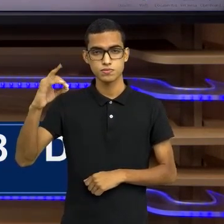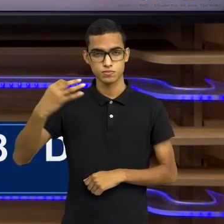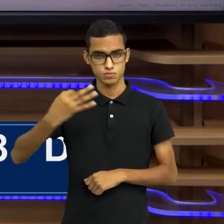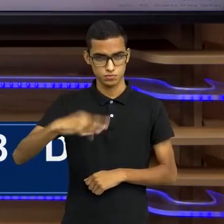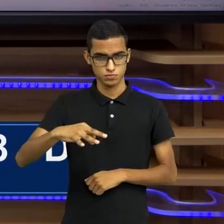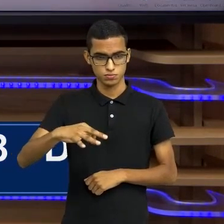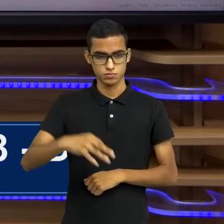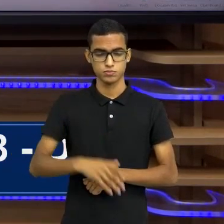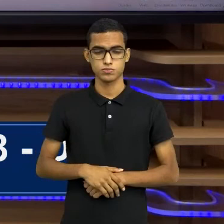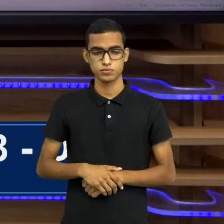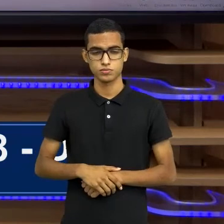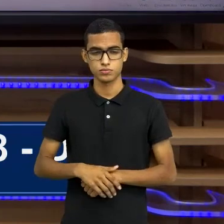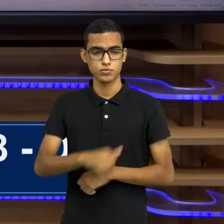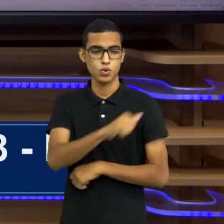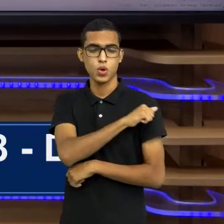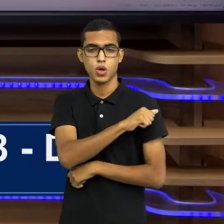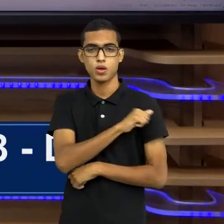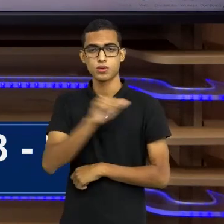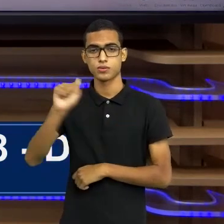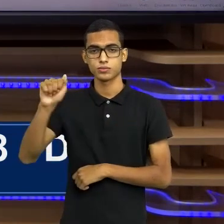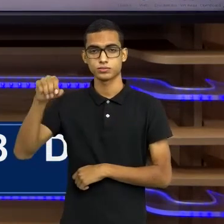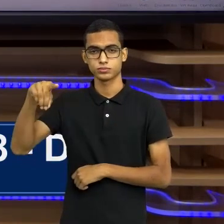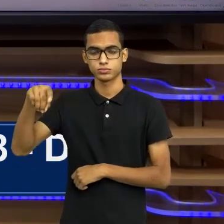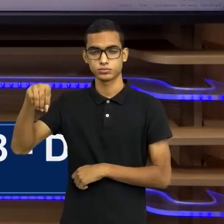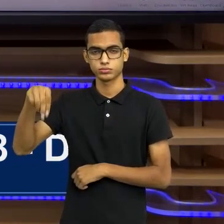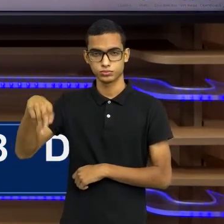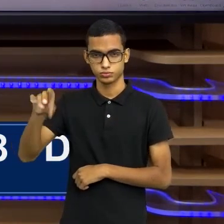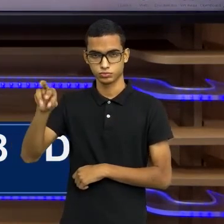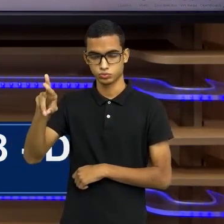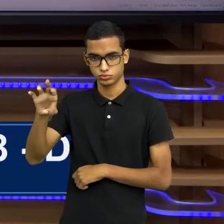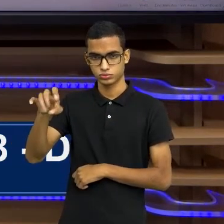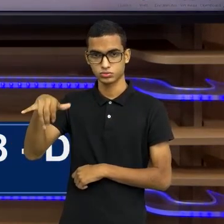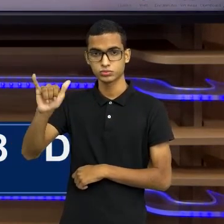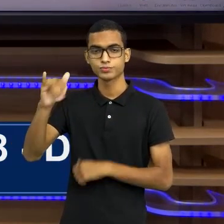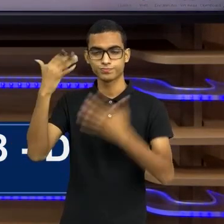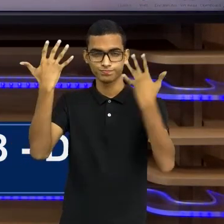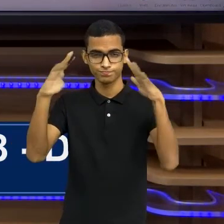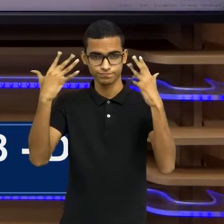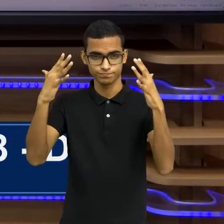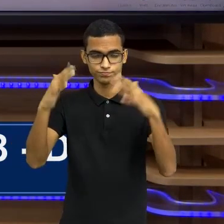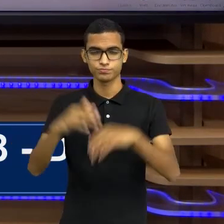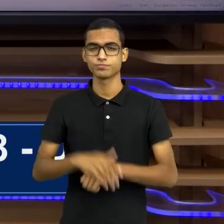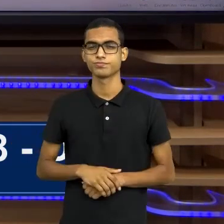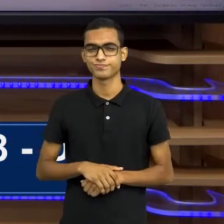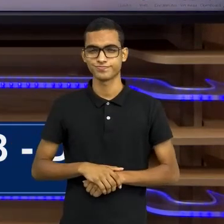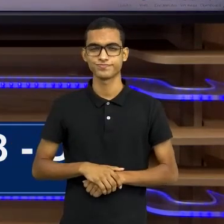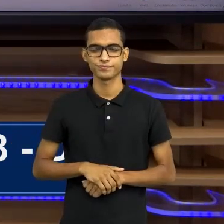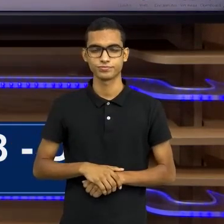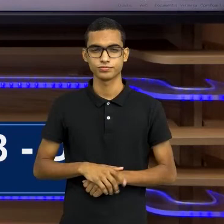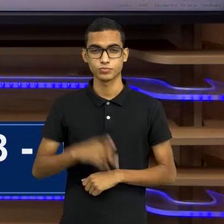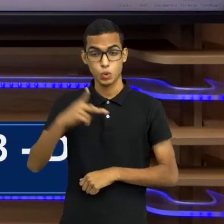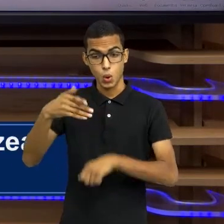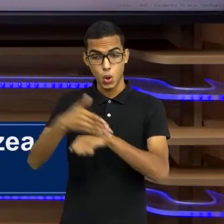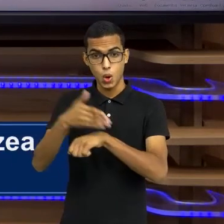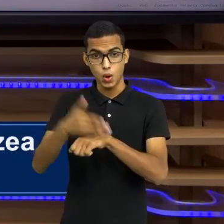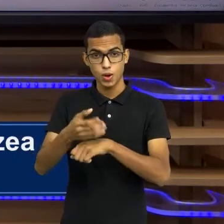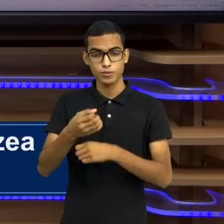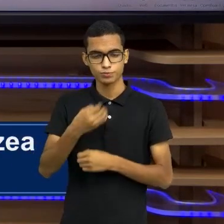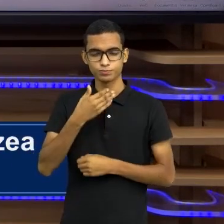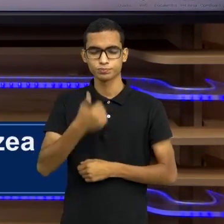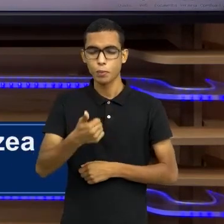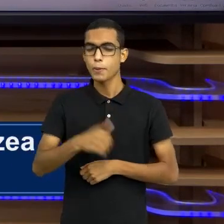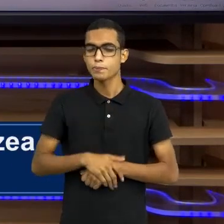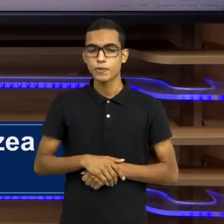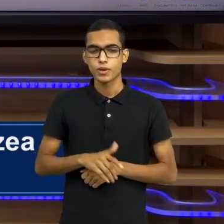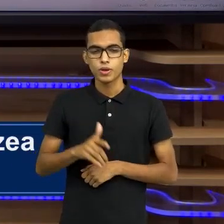isso? Nosso aluno é o aluno Andrei, parabéns Andrei aí pela sua participação, Andrei Santos, certo? Muito bem, vamos para mais um